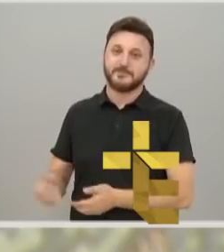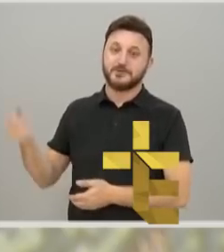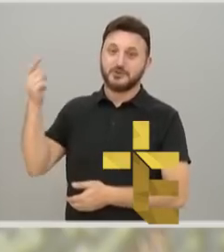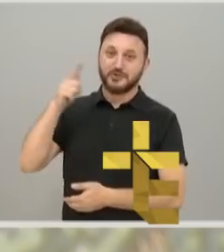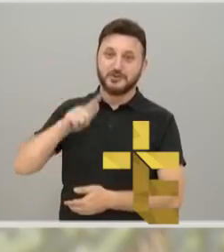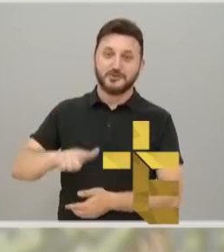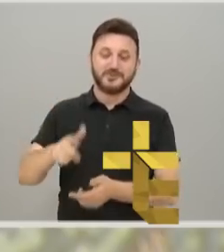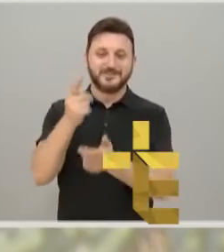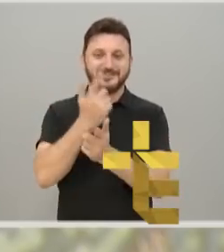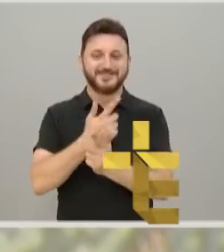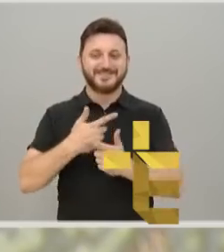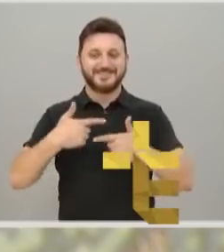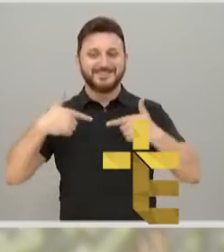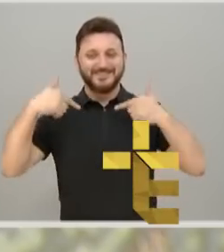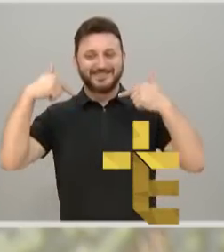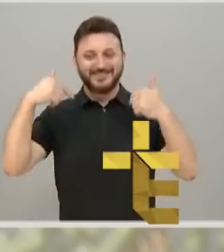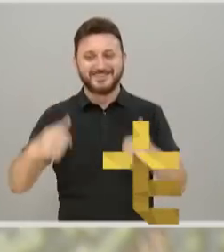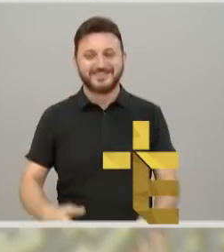fé.